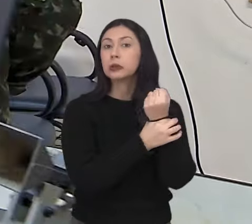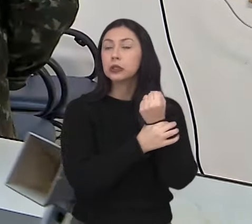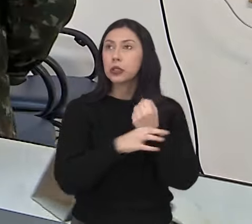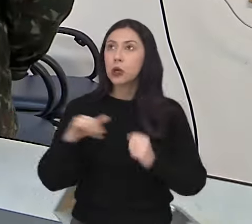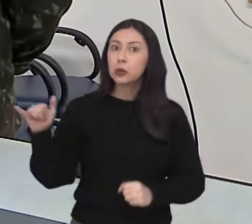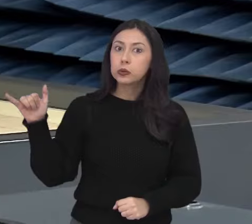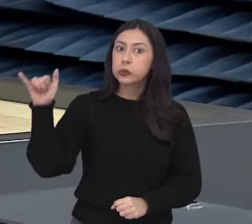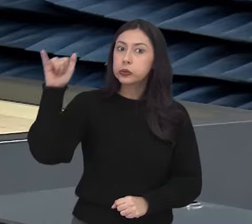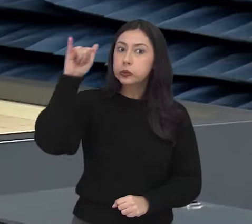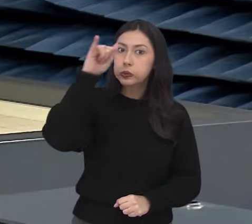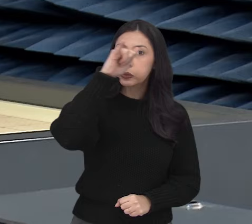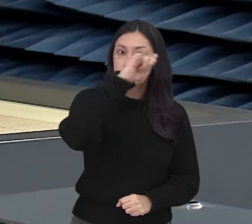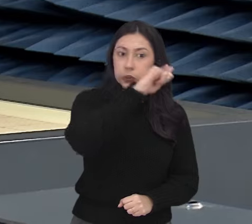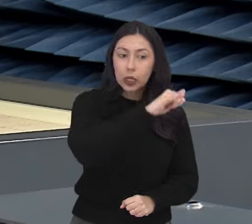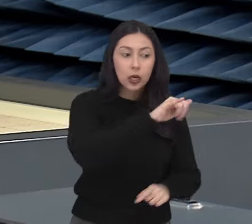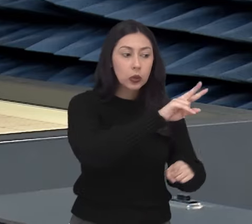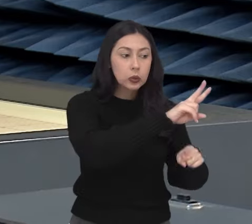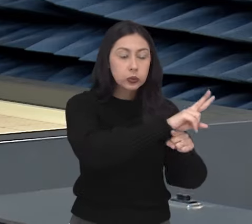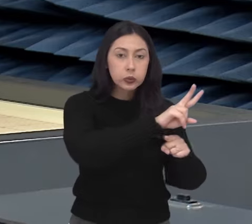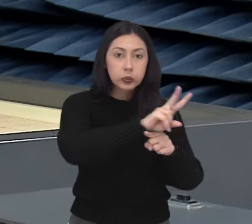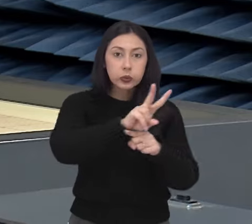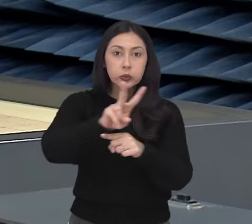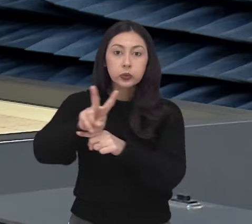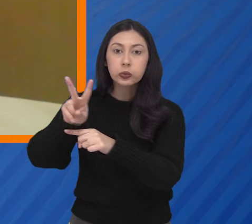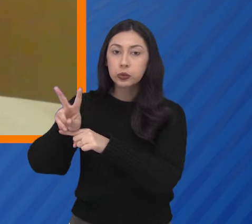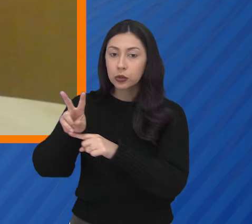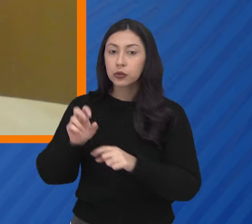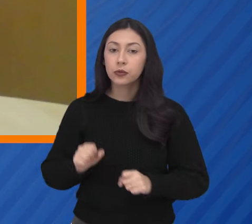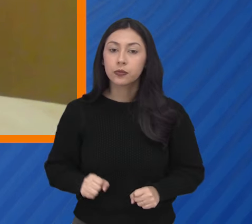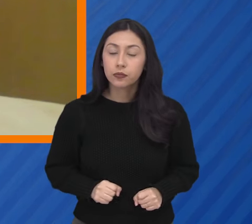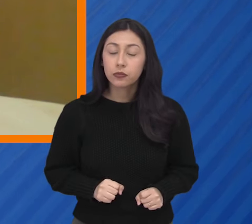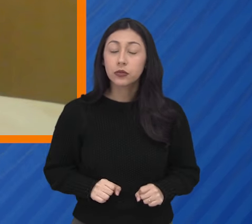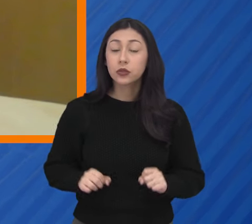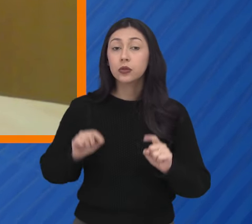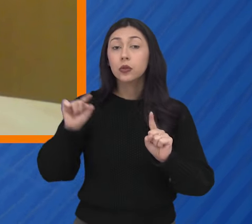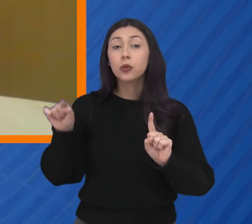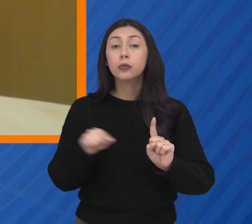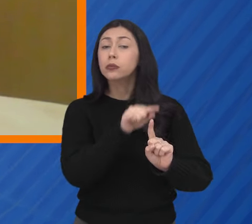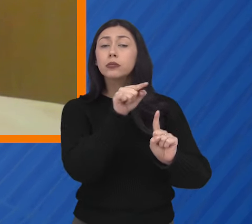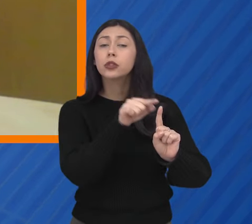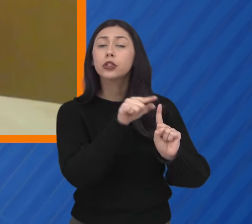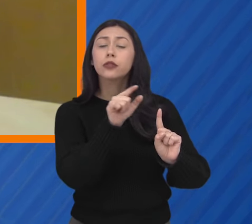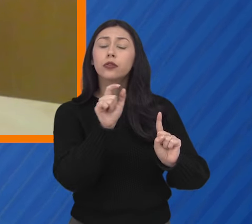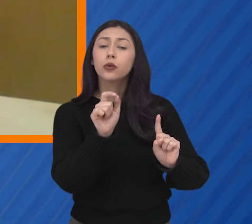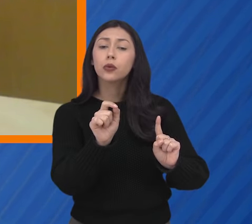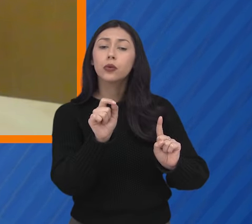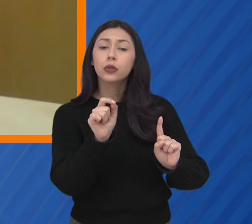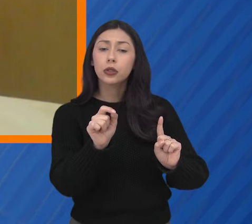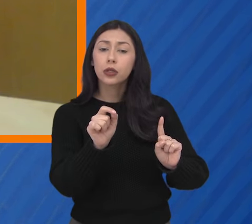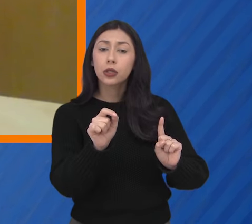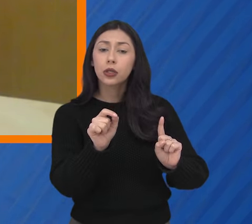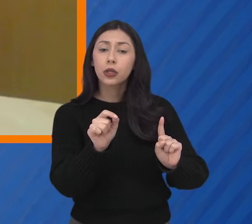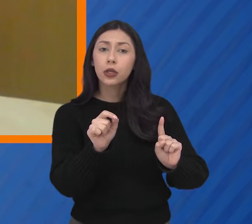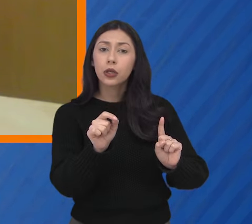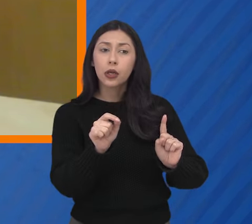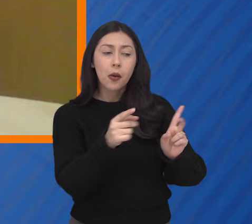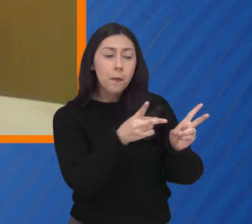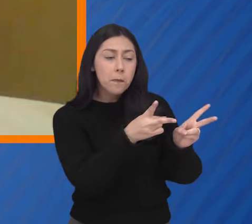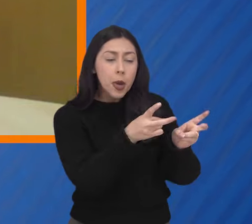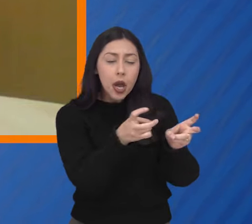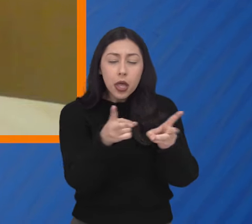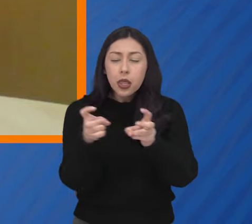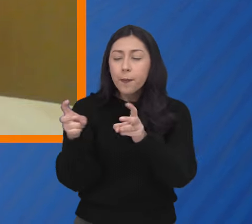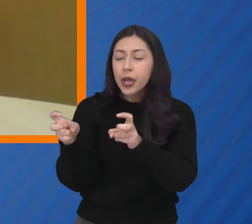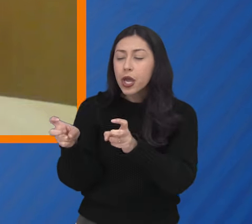forças armadas para a proteção do território nacional o grande objetivo é classificar alvos de